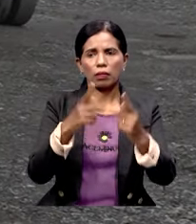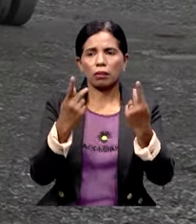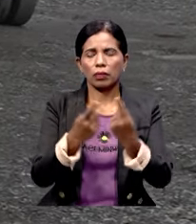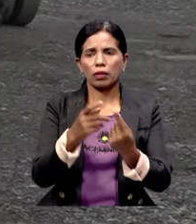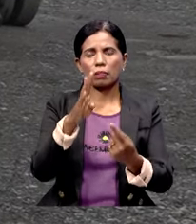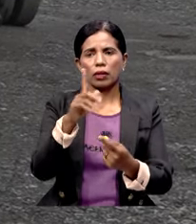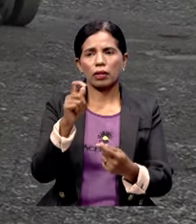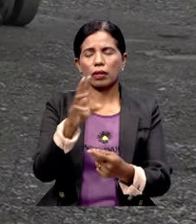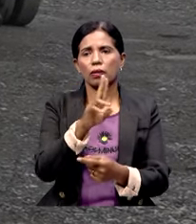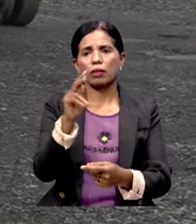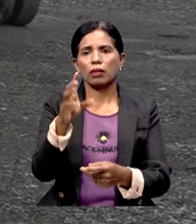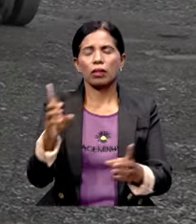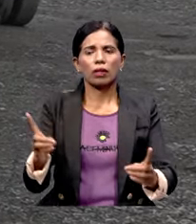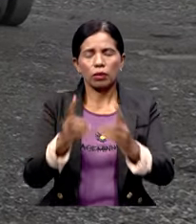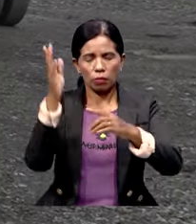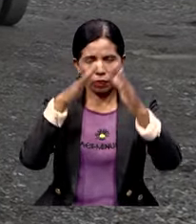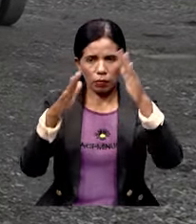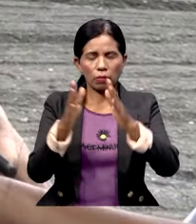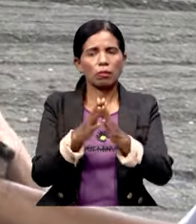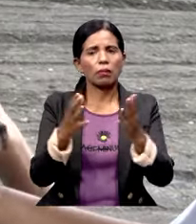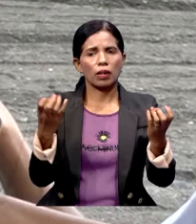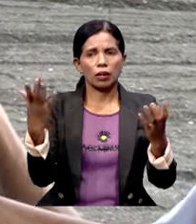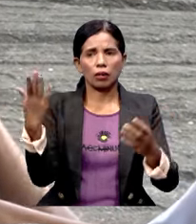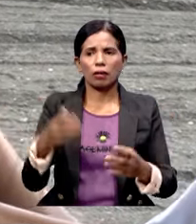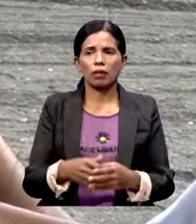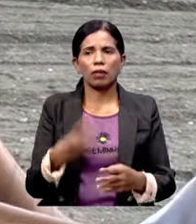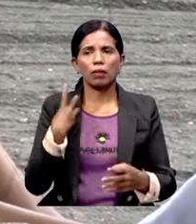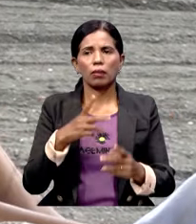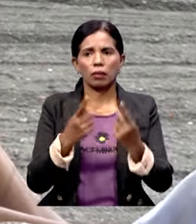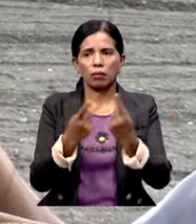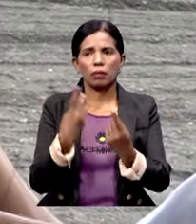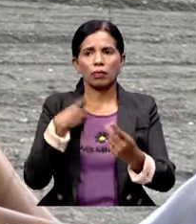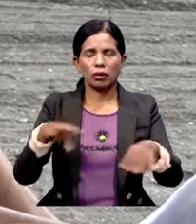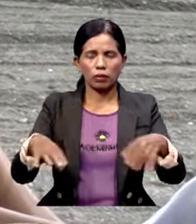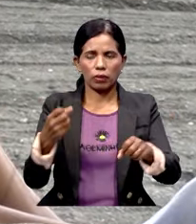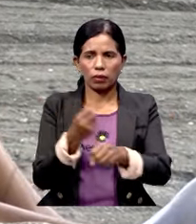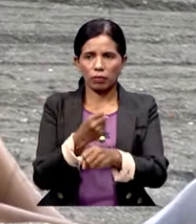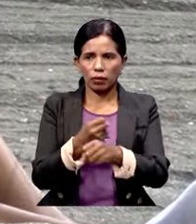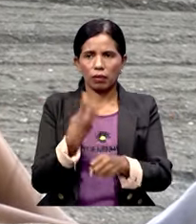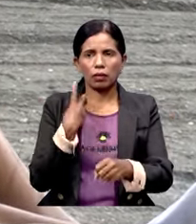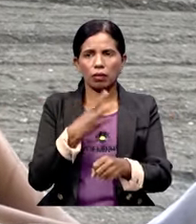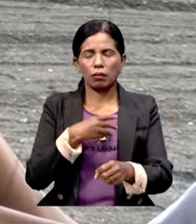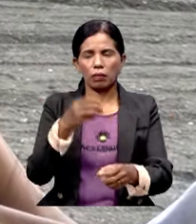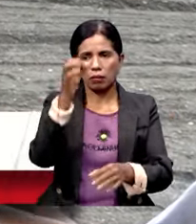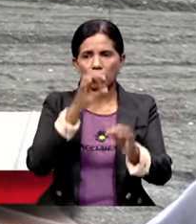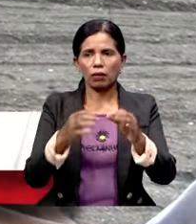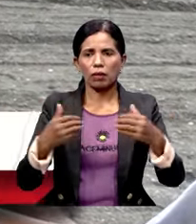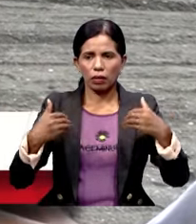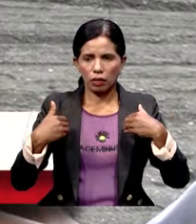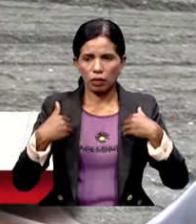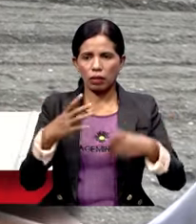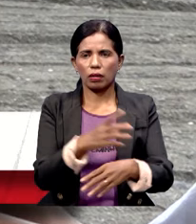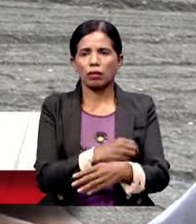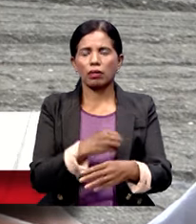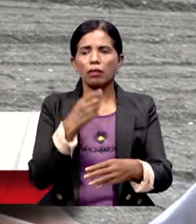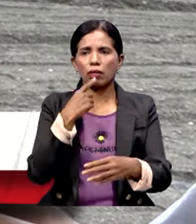e UniPLA, rassou o problema para que já terreno. Me ami companhia rasse, ami se esforço amba, né, no ami garante cata se ia extensão ba